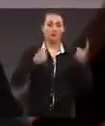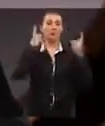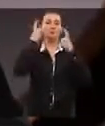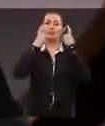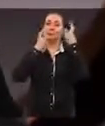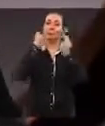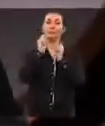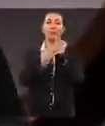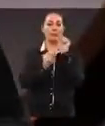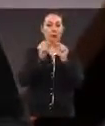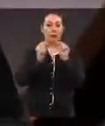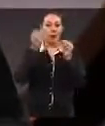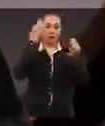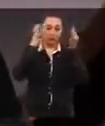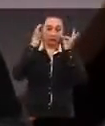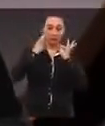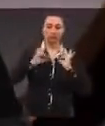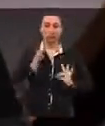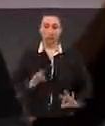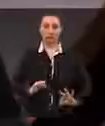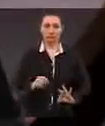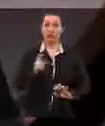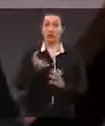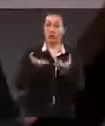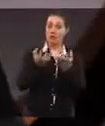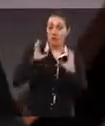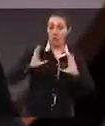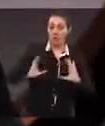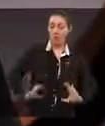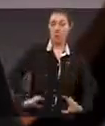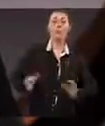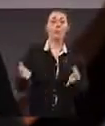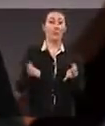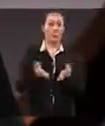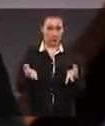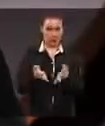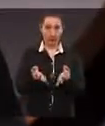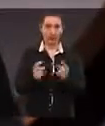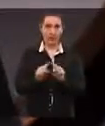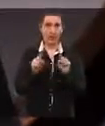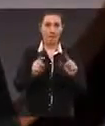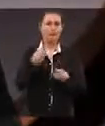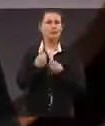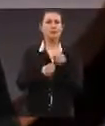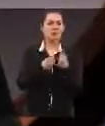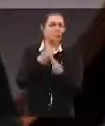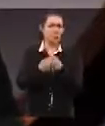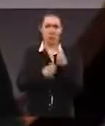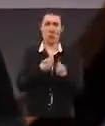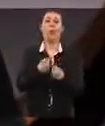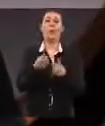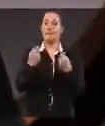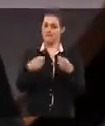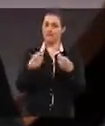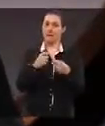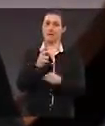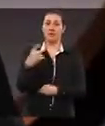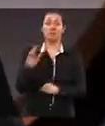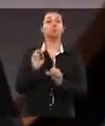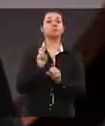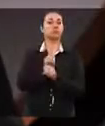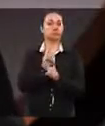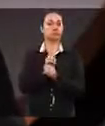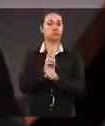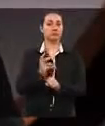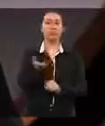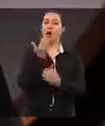dia nos preocupamos muito com a estética. Quem não deseja ter um corpo bonito? Mas para ter um corpo bonito, é preciso